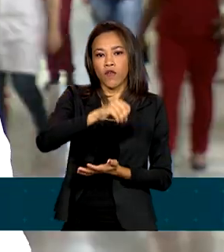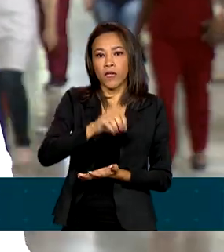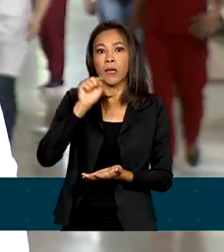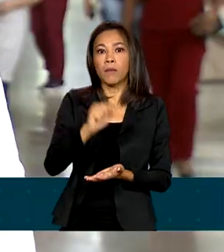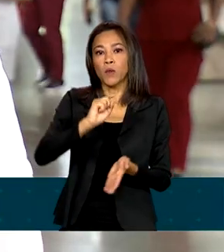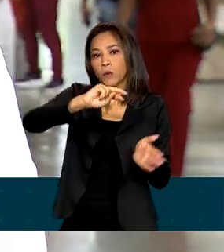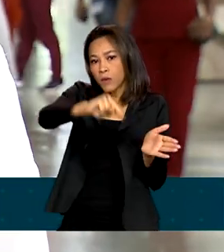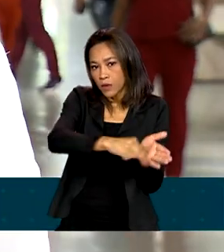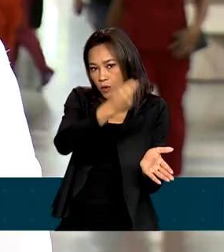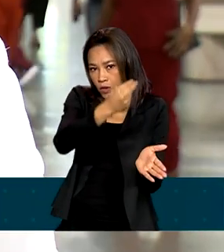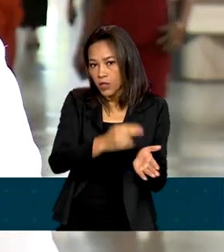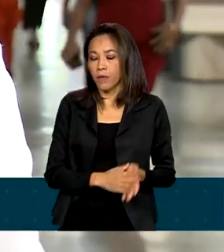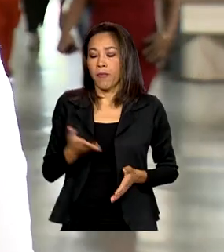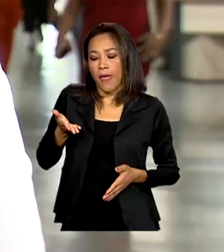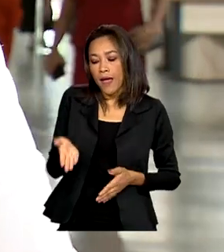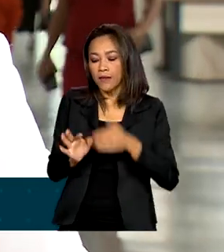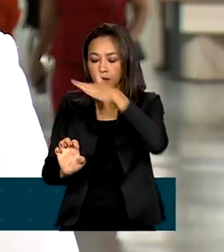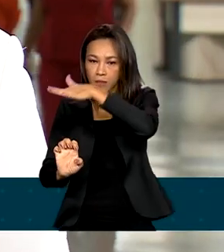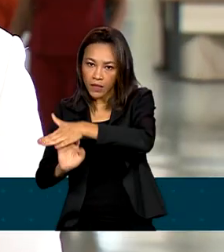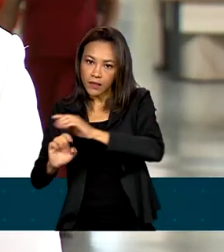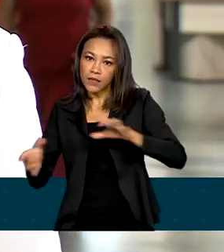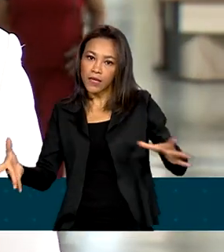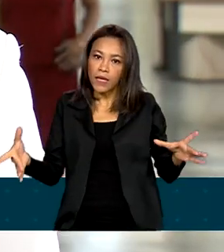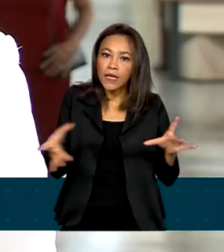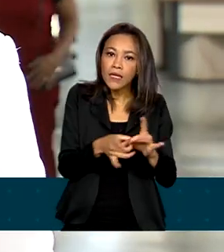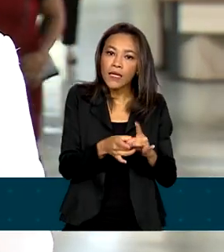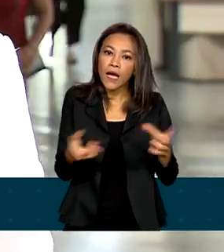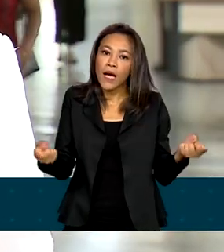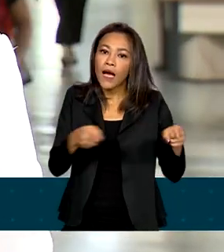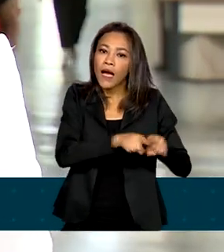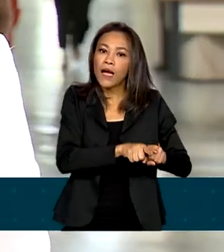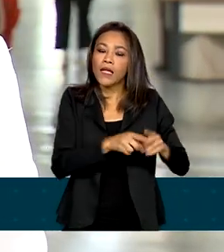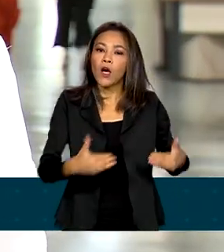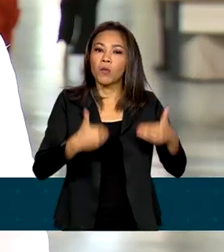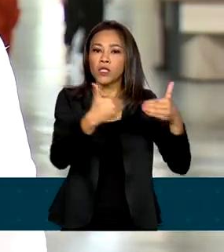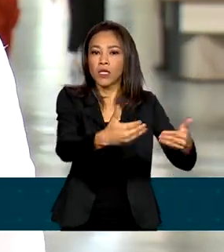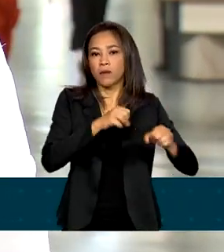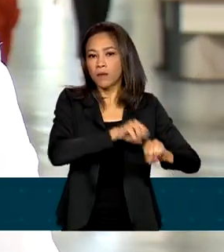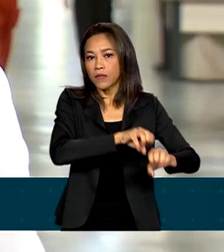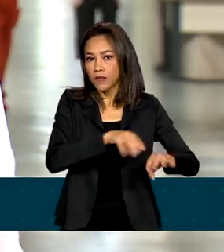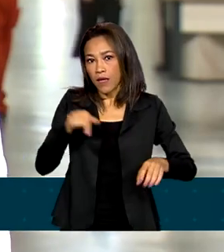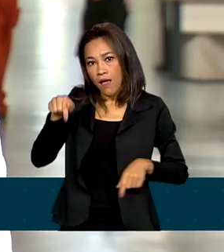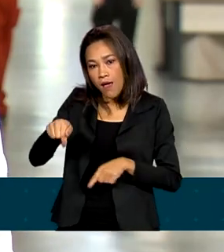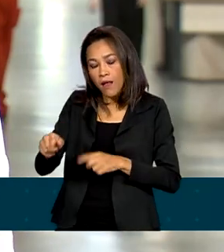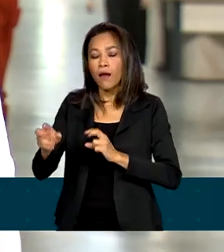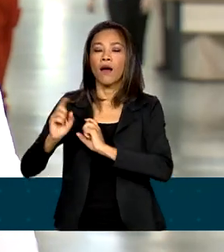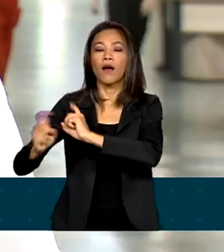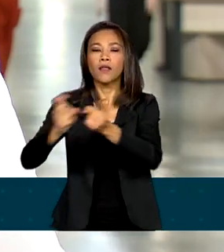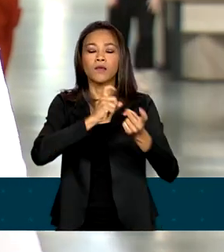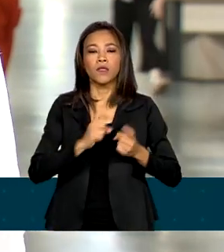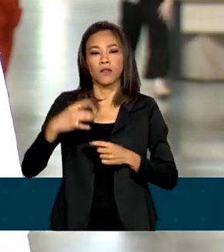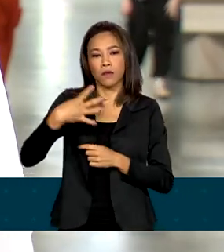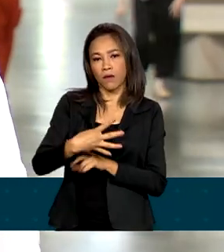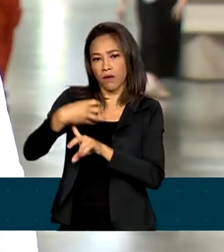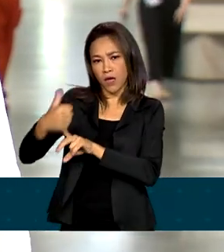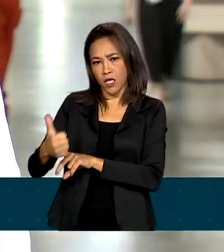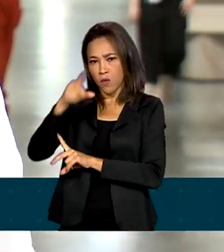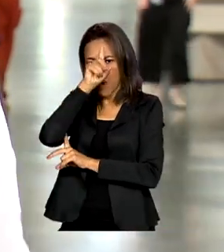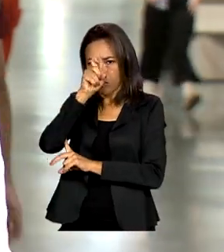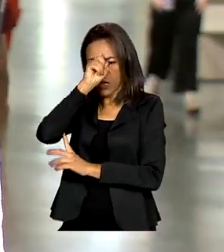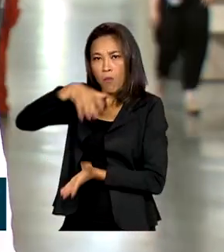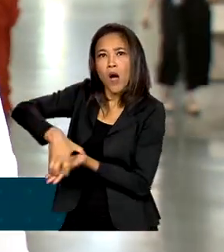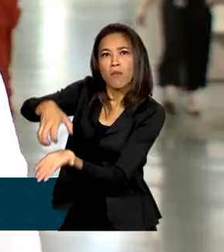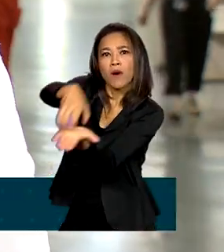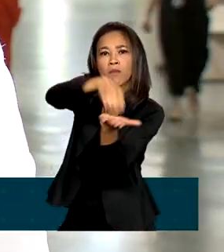cirurgias. A estatal, vinculada ao Ministério da Educação, administra 41 hospitais universitários federais em todo